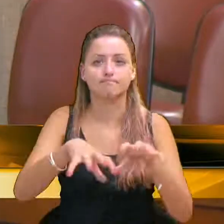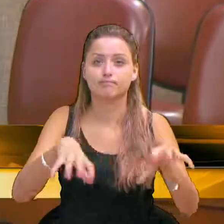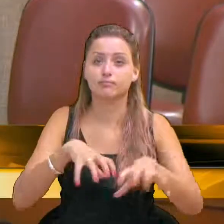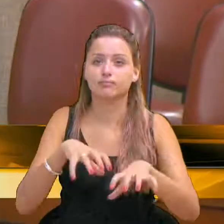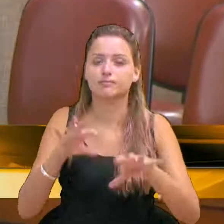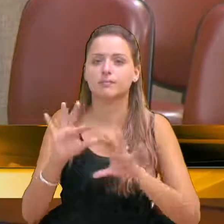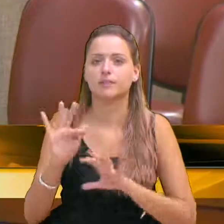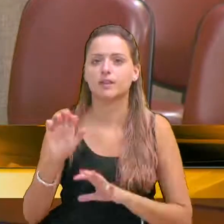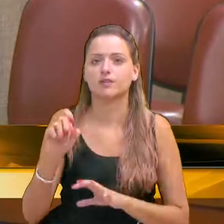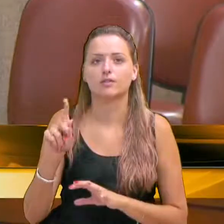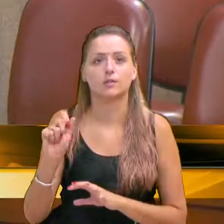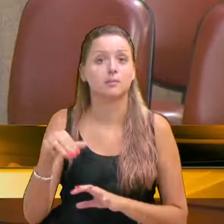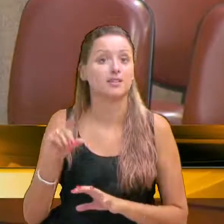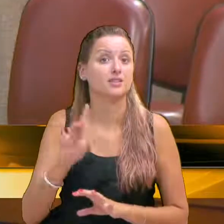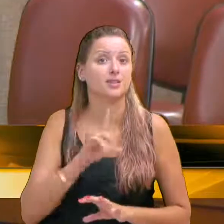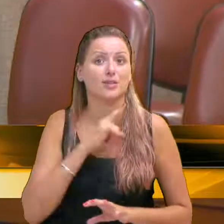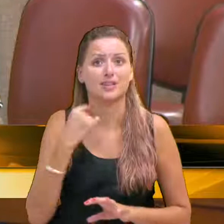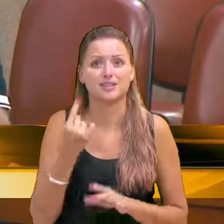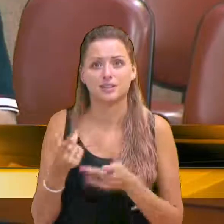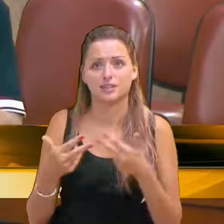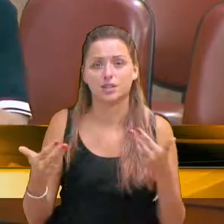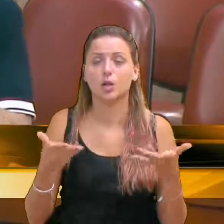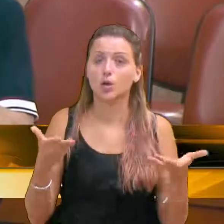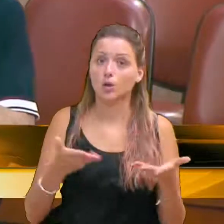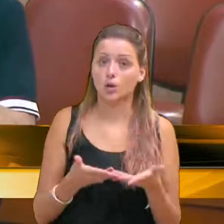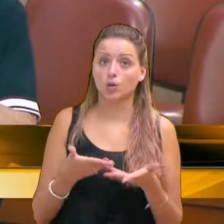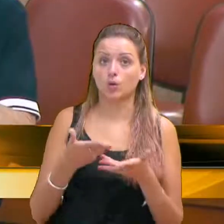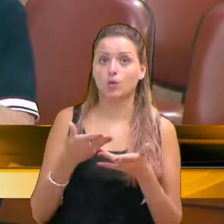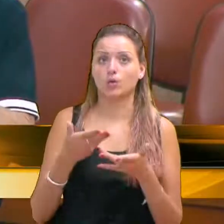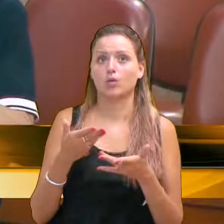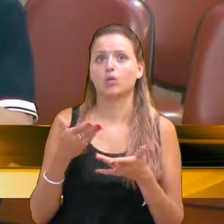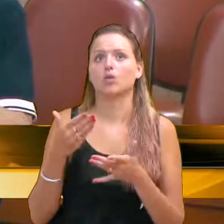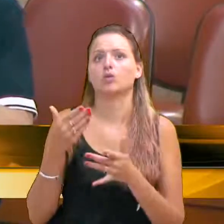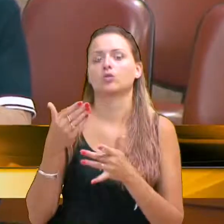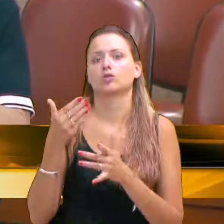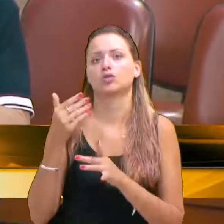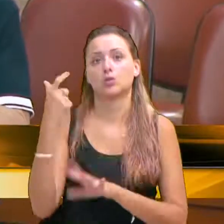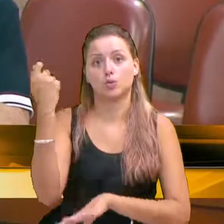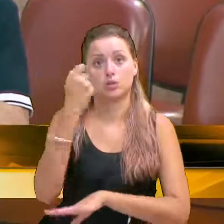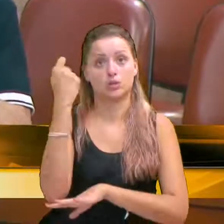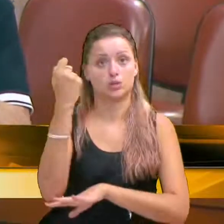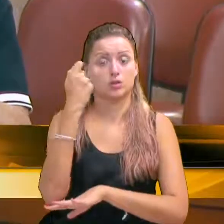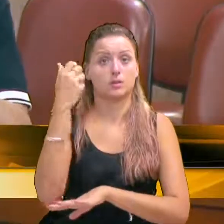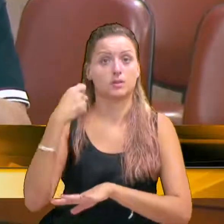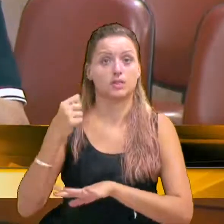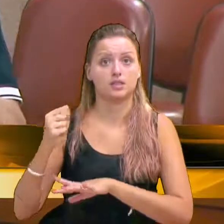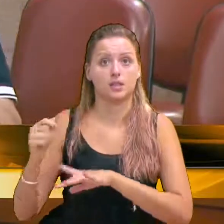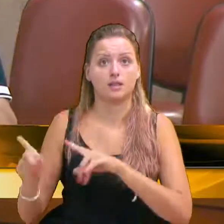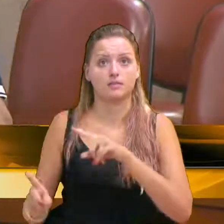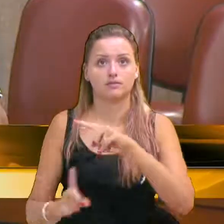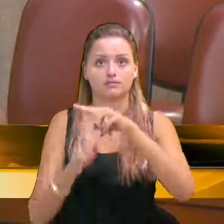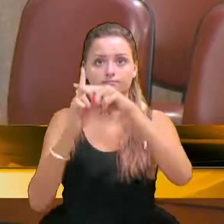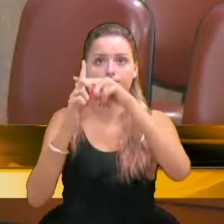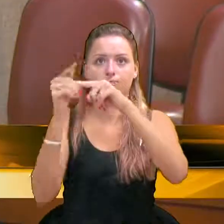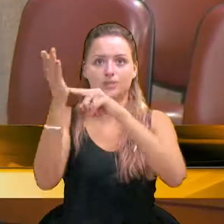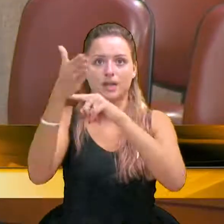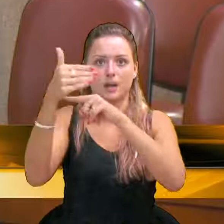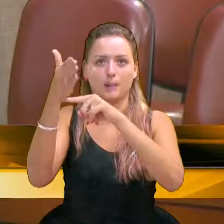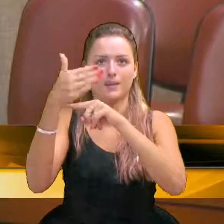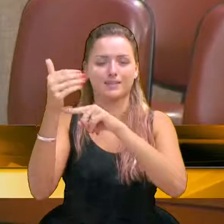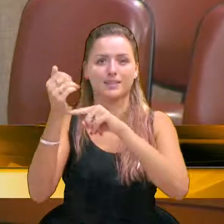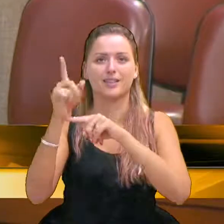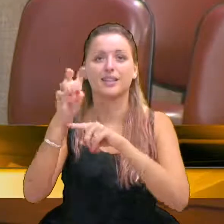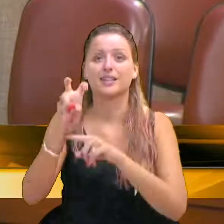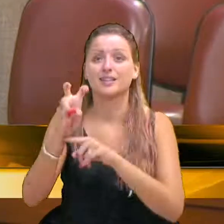do atraso, e hoje o Rio Grande do Sul deveria estar com a bandeira meio pau, em luto, porque levou 5 anos para liberar a licença